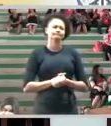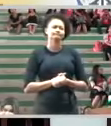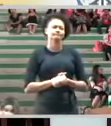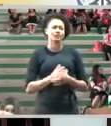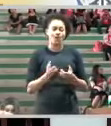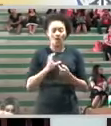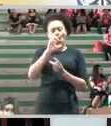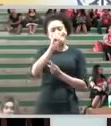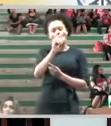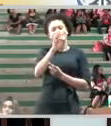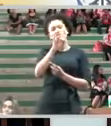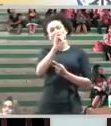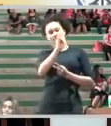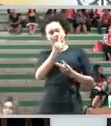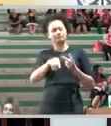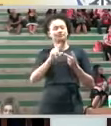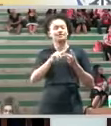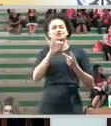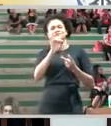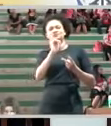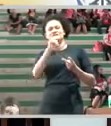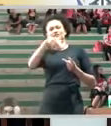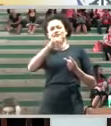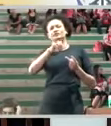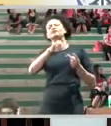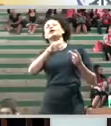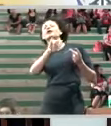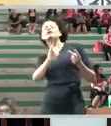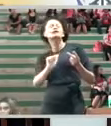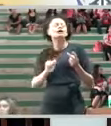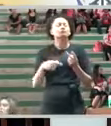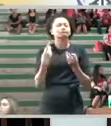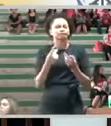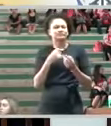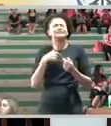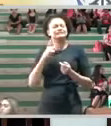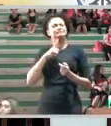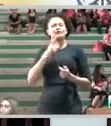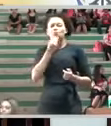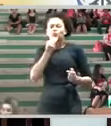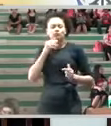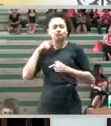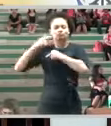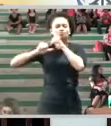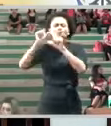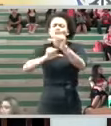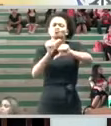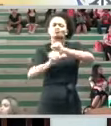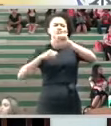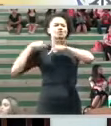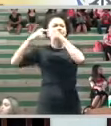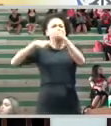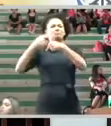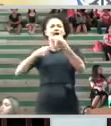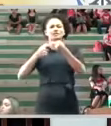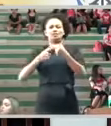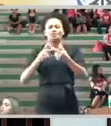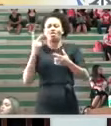Ofni e Fineias tiveram a chance de mudar aquela geração, mas por não valorizar o melhor que tinha, se